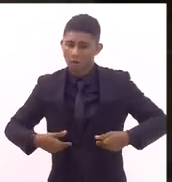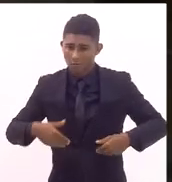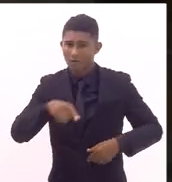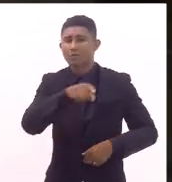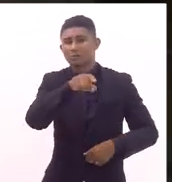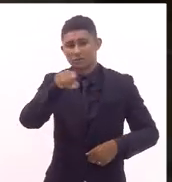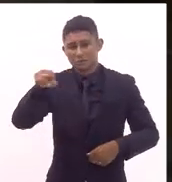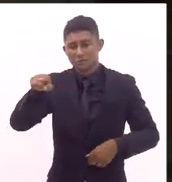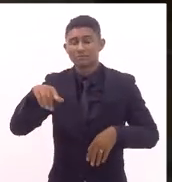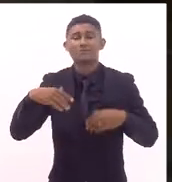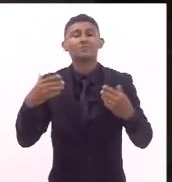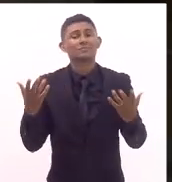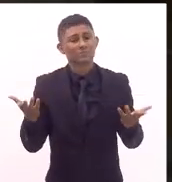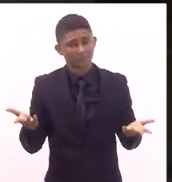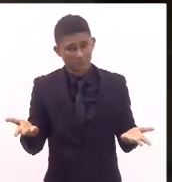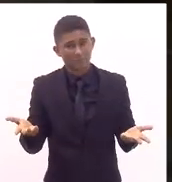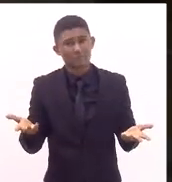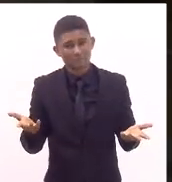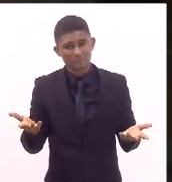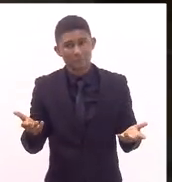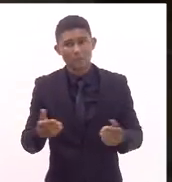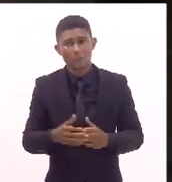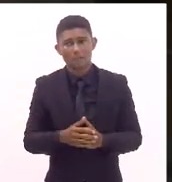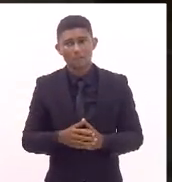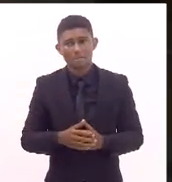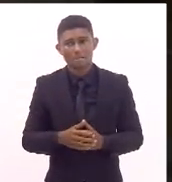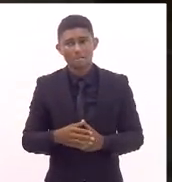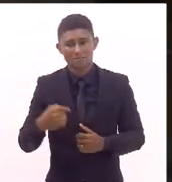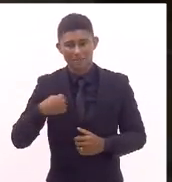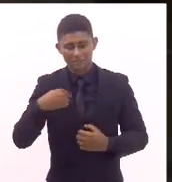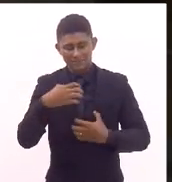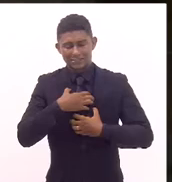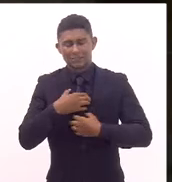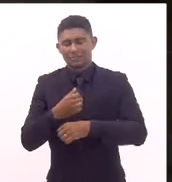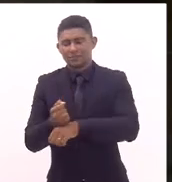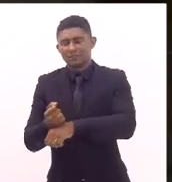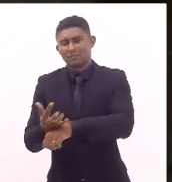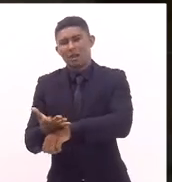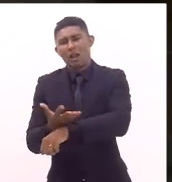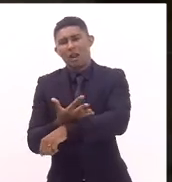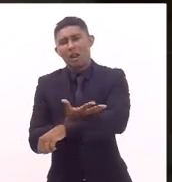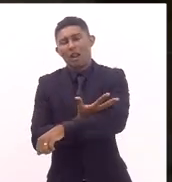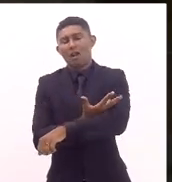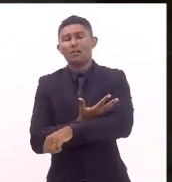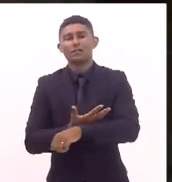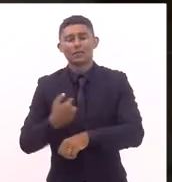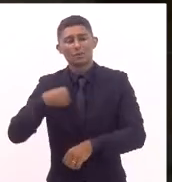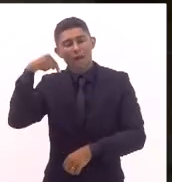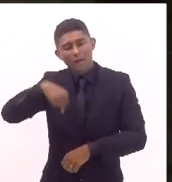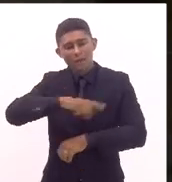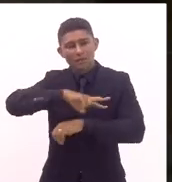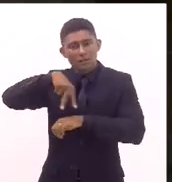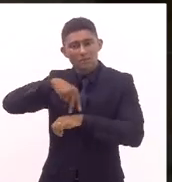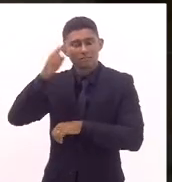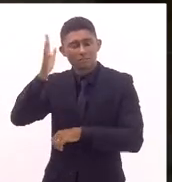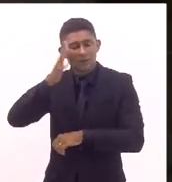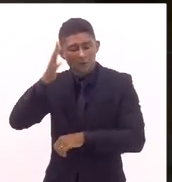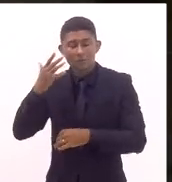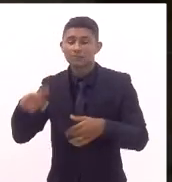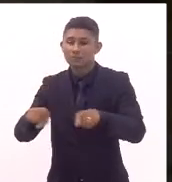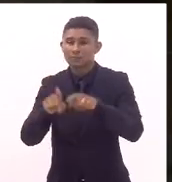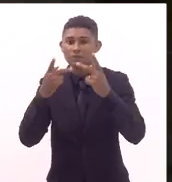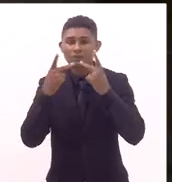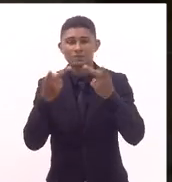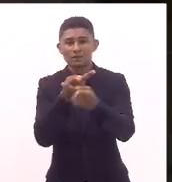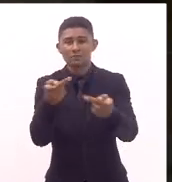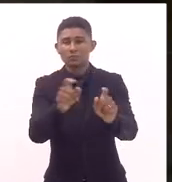então gente é uma coisa assim que me deu muita emoção onde tá podendo falar né E dizer para vocês